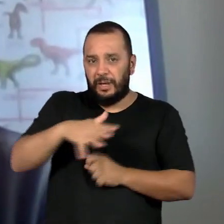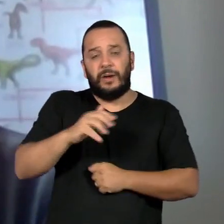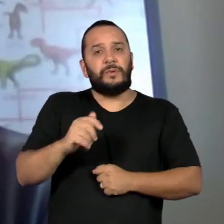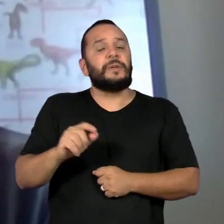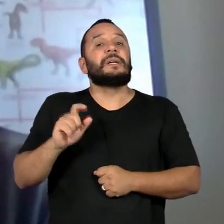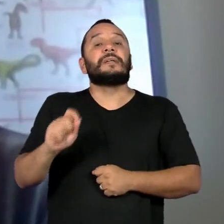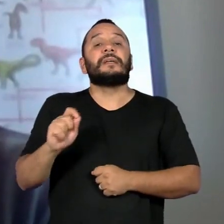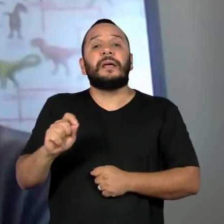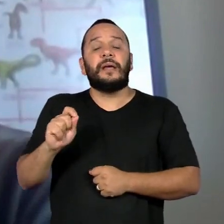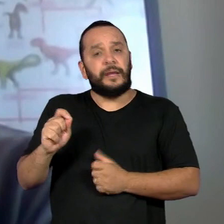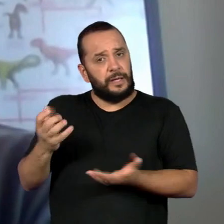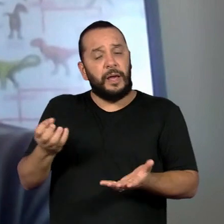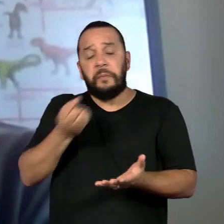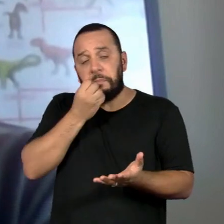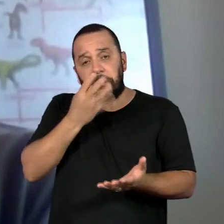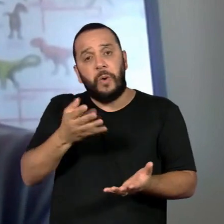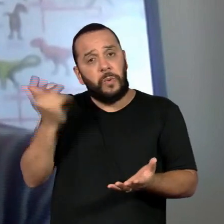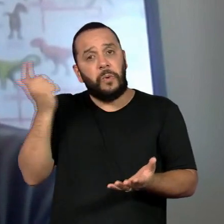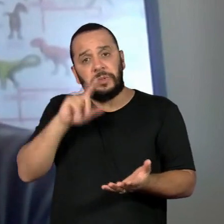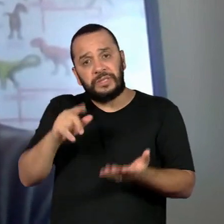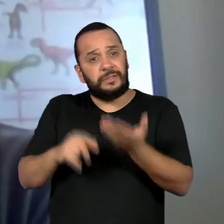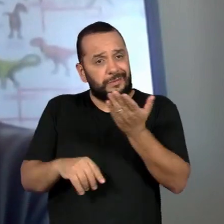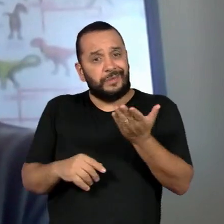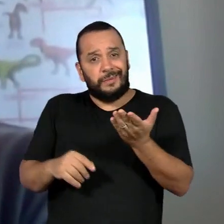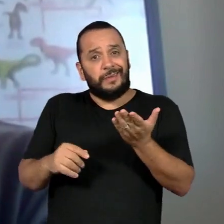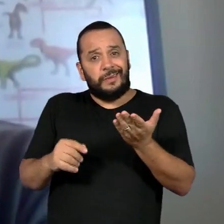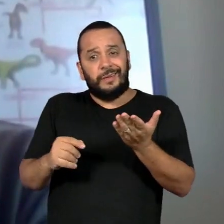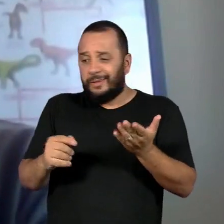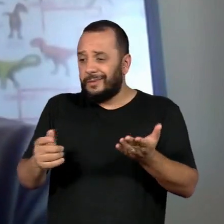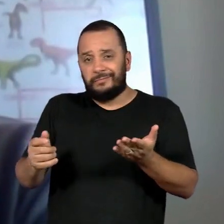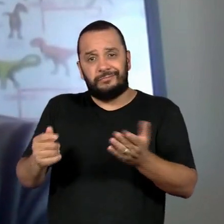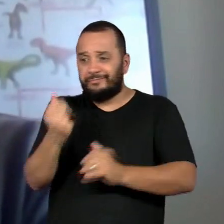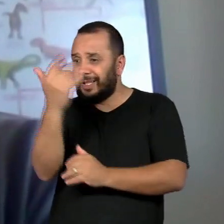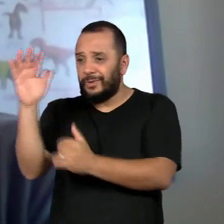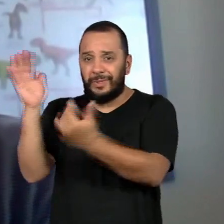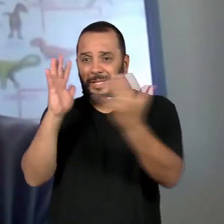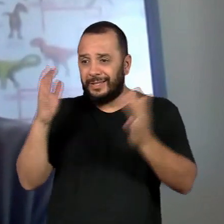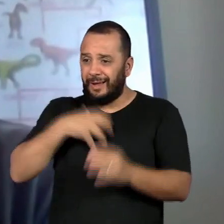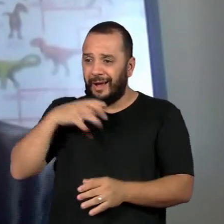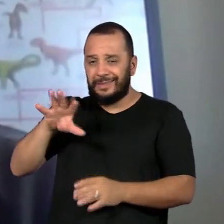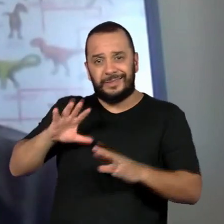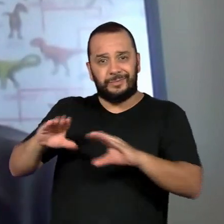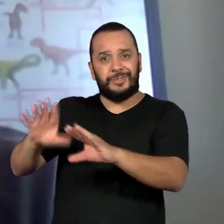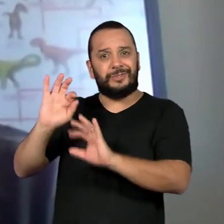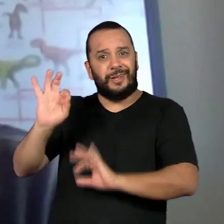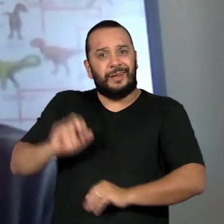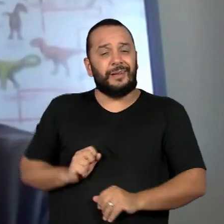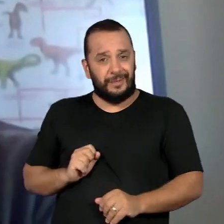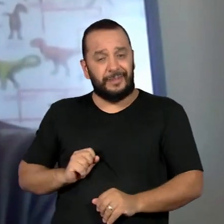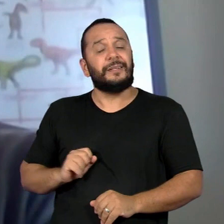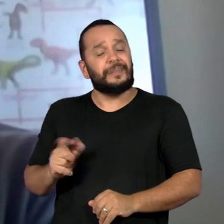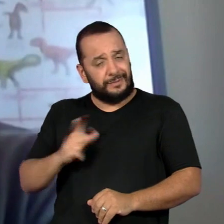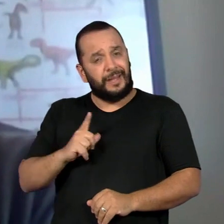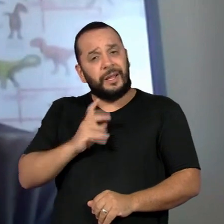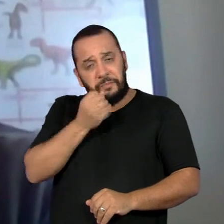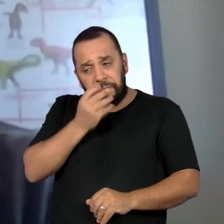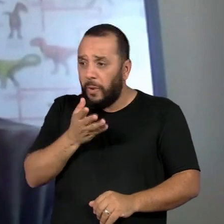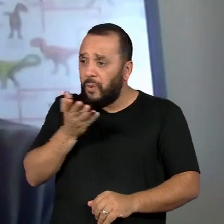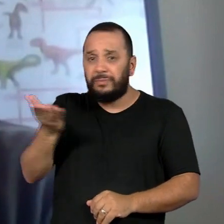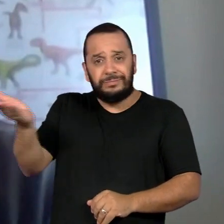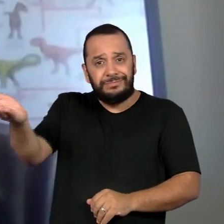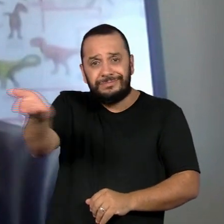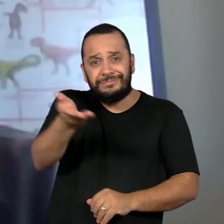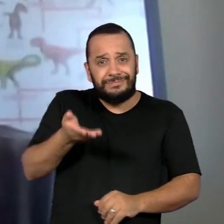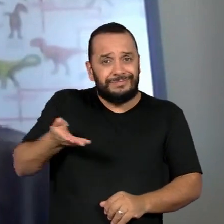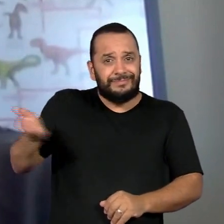beneficiado por esses serviços. Né? Existem inúmeros benefícios que a gente obtém dos ecossistemas. E